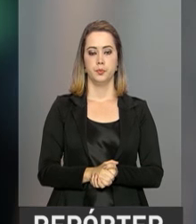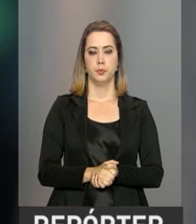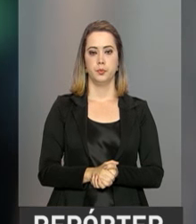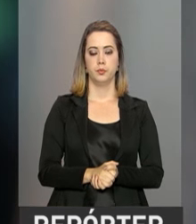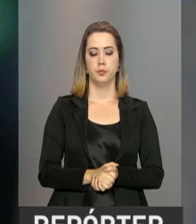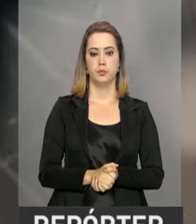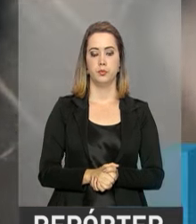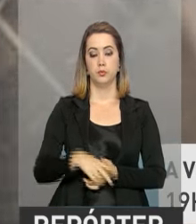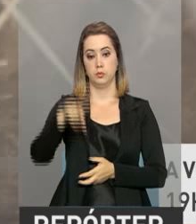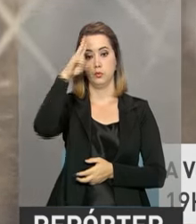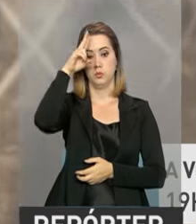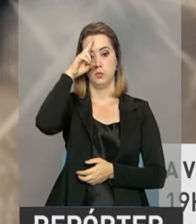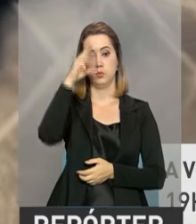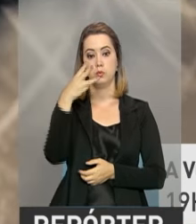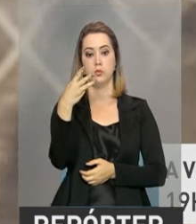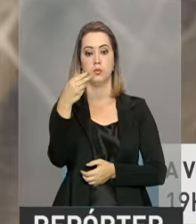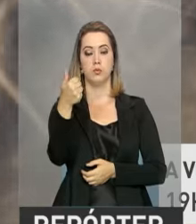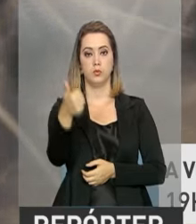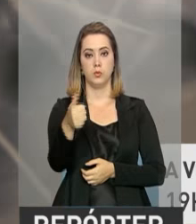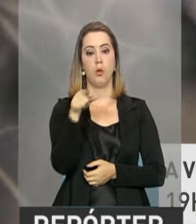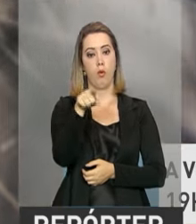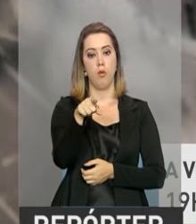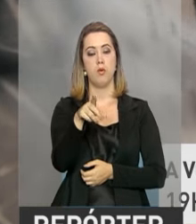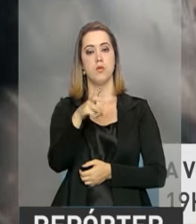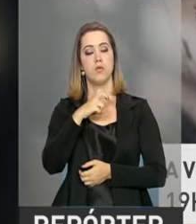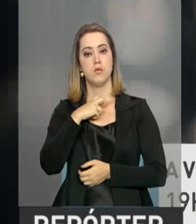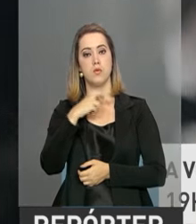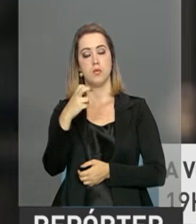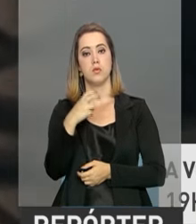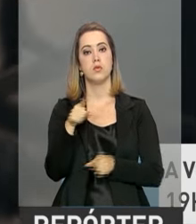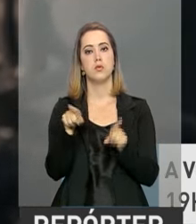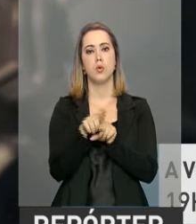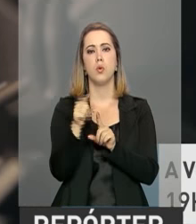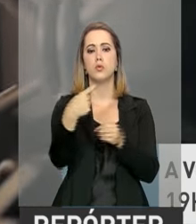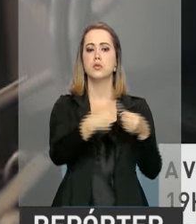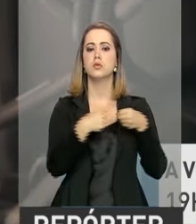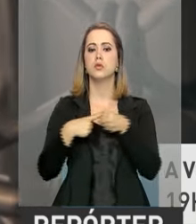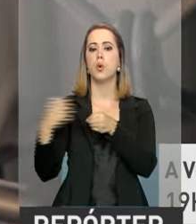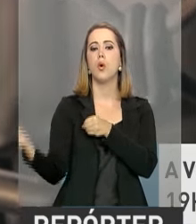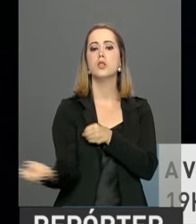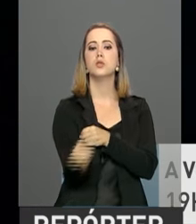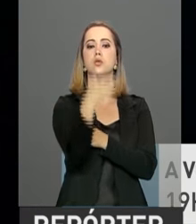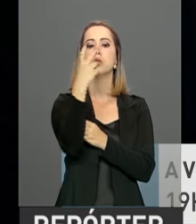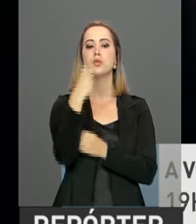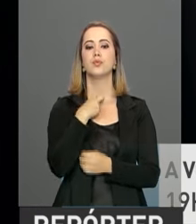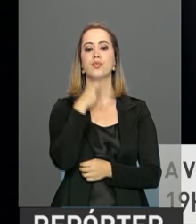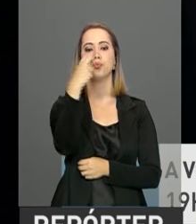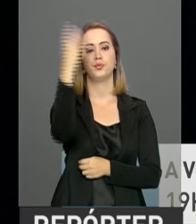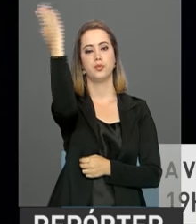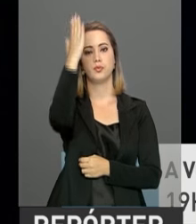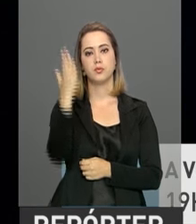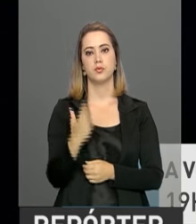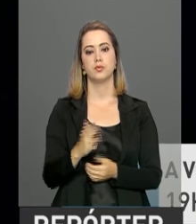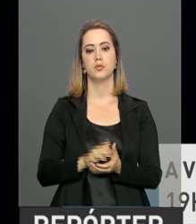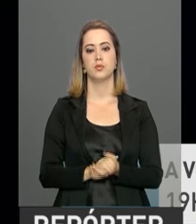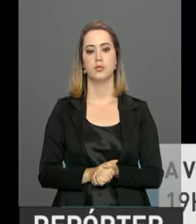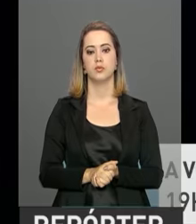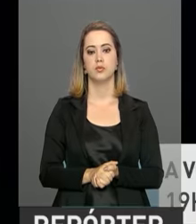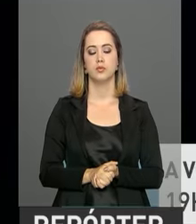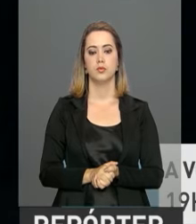Segunda-feira, dia 31, você, cidadão, vai ouvir aí na sua cidade uma Nova Voz do Brasil.